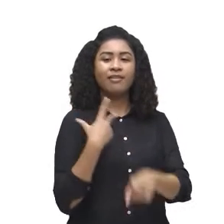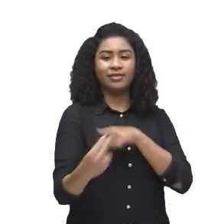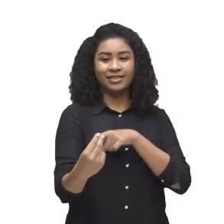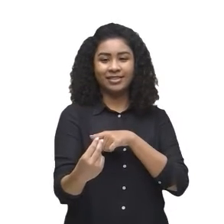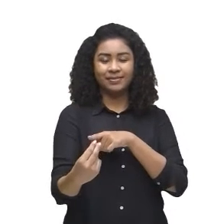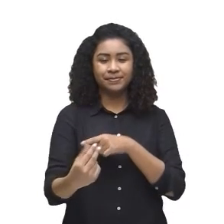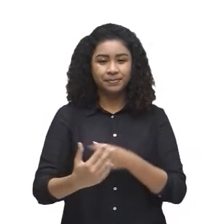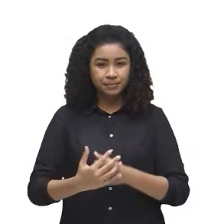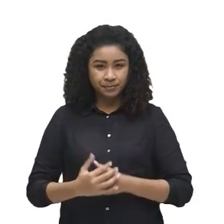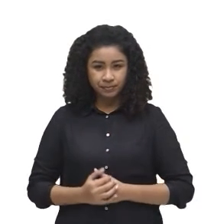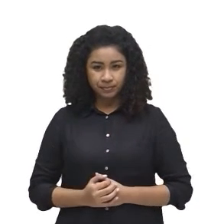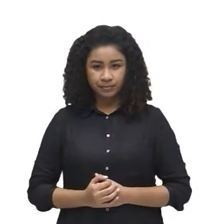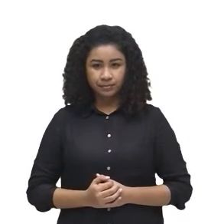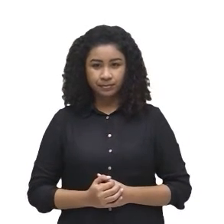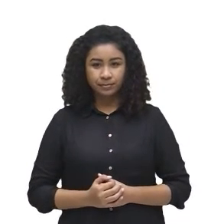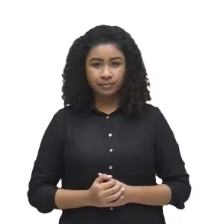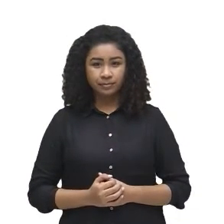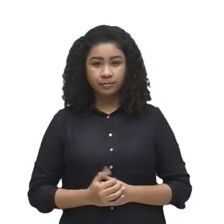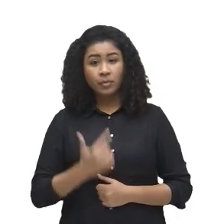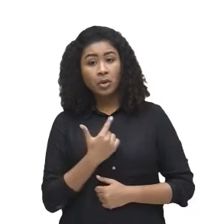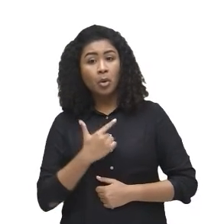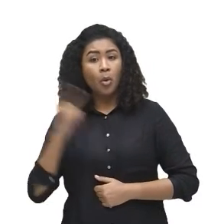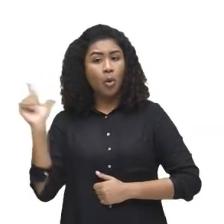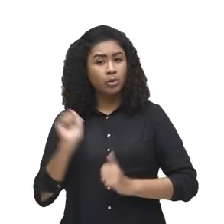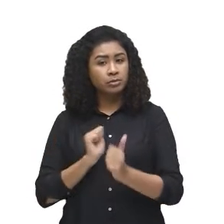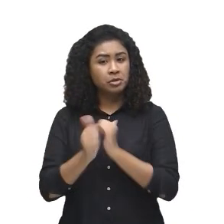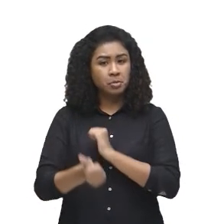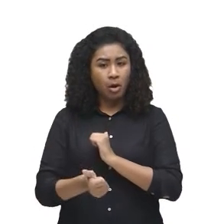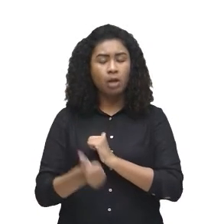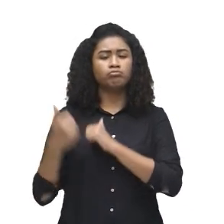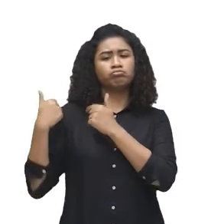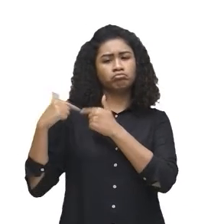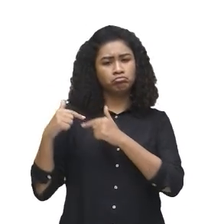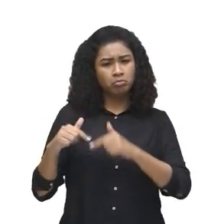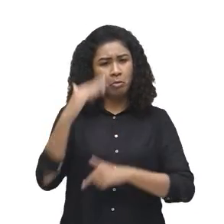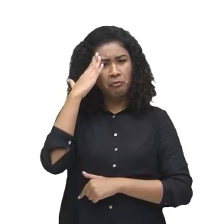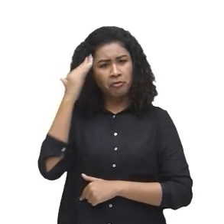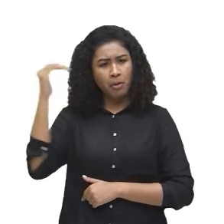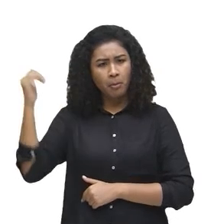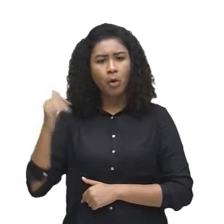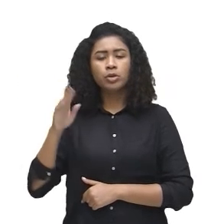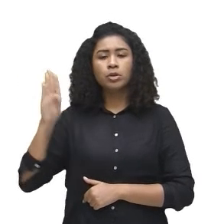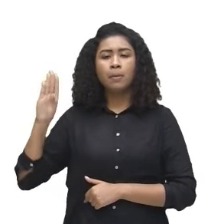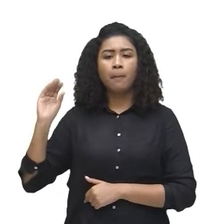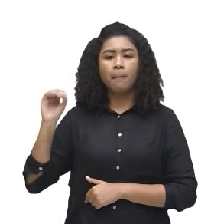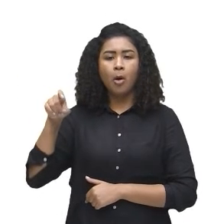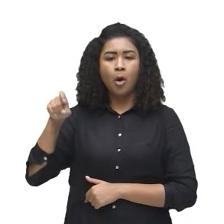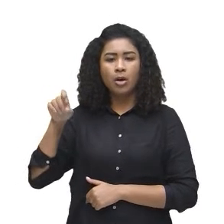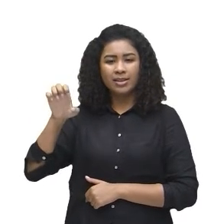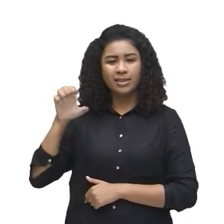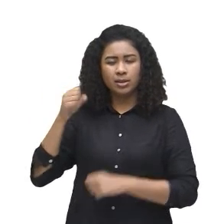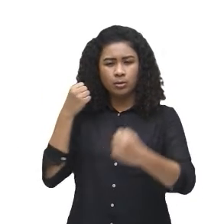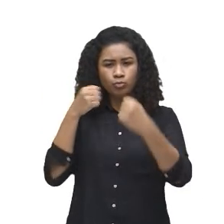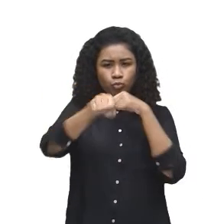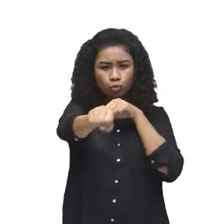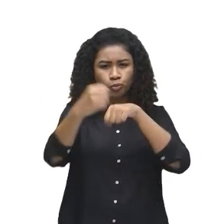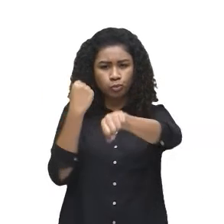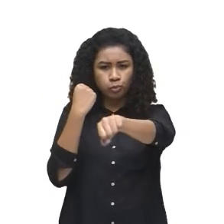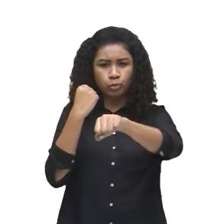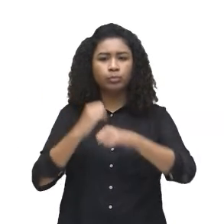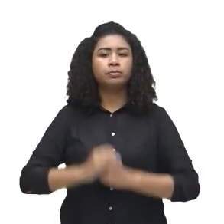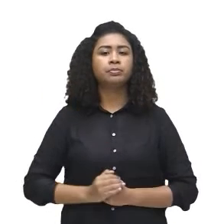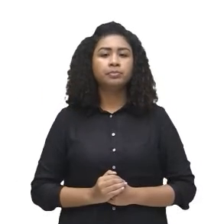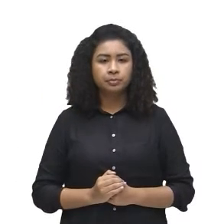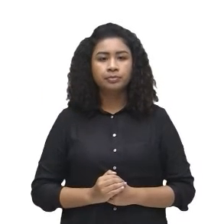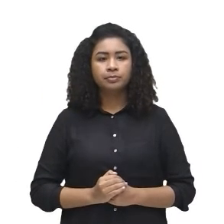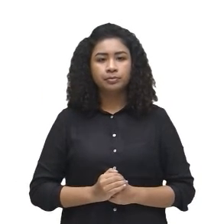luta. E outra luta também muito tradicional é o boxe. O objetivo de um pugilista é acertar o maior